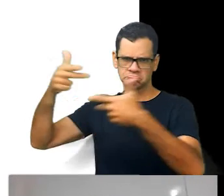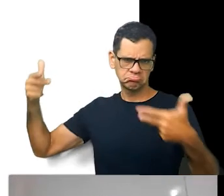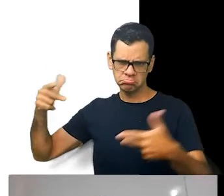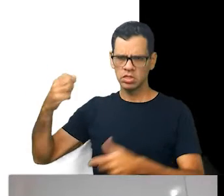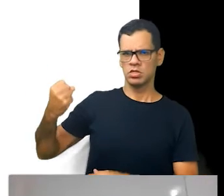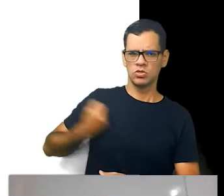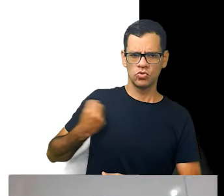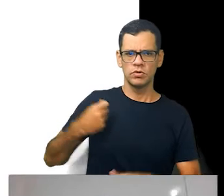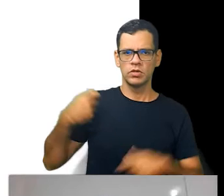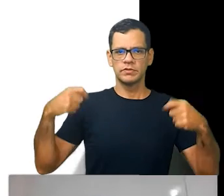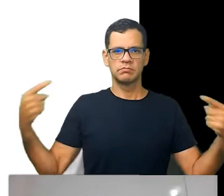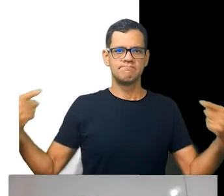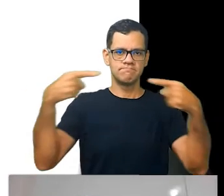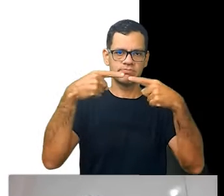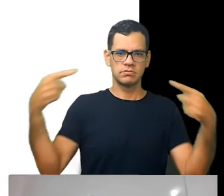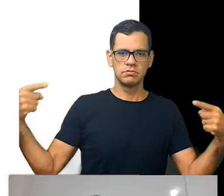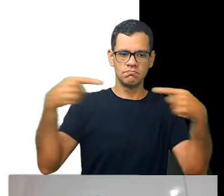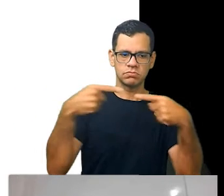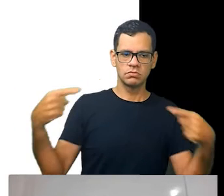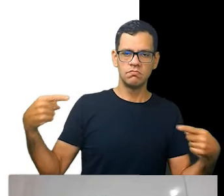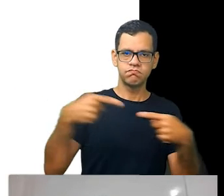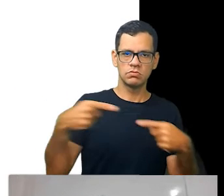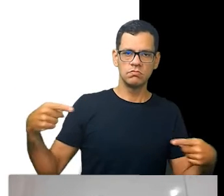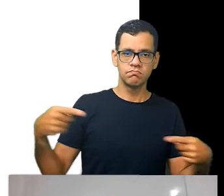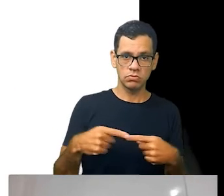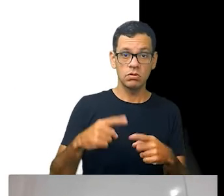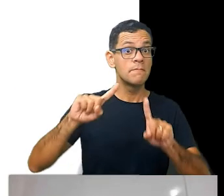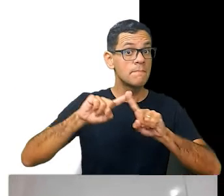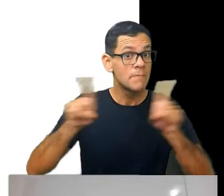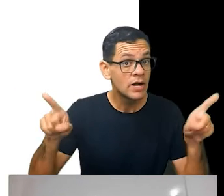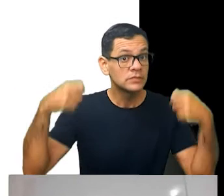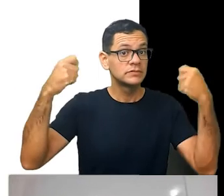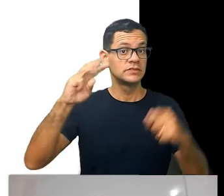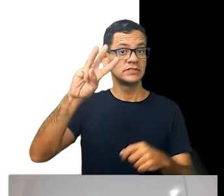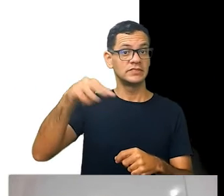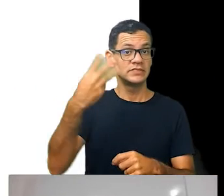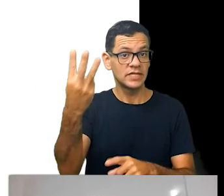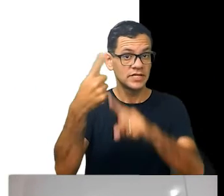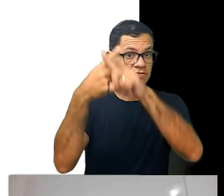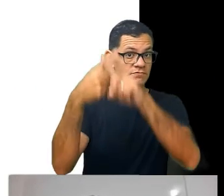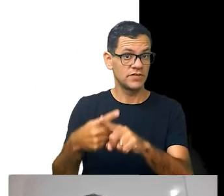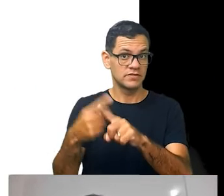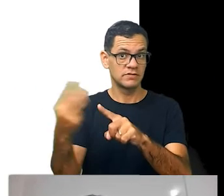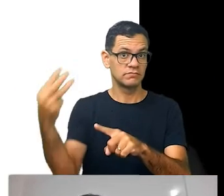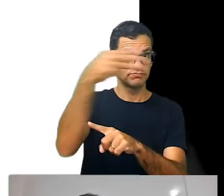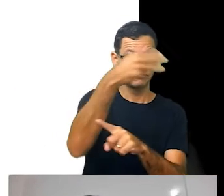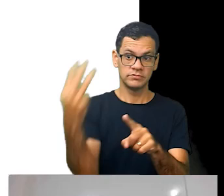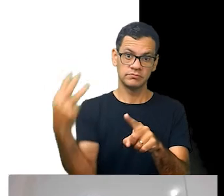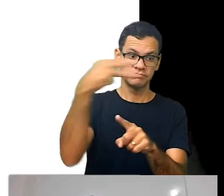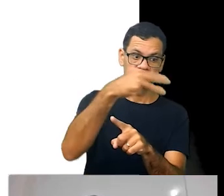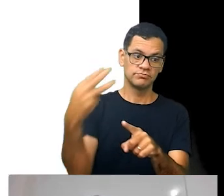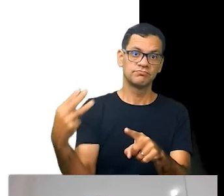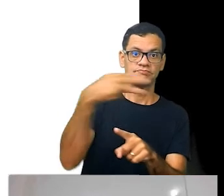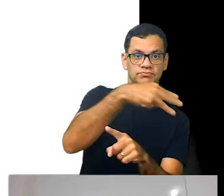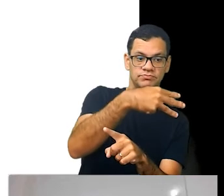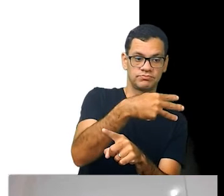os números inteiros e em B, outros. Devemos associar cada elemento de A ao seu triplo em